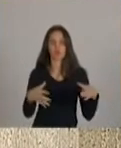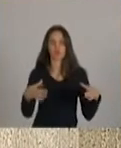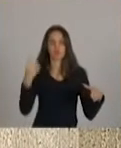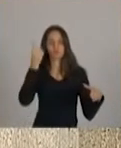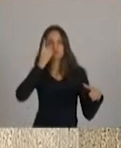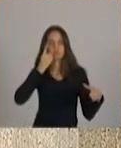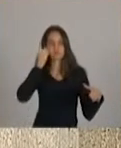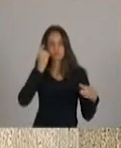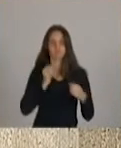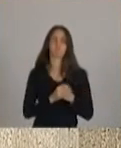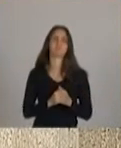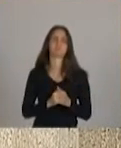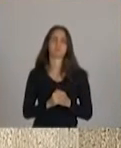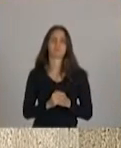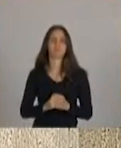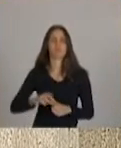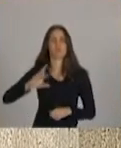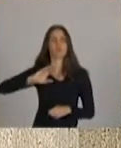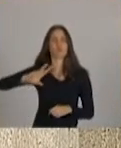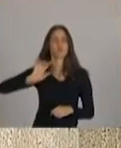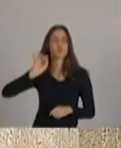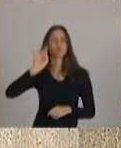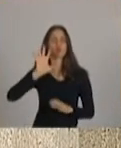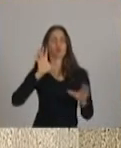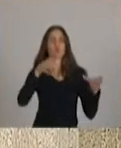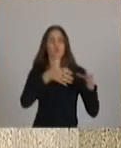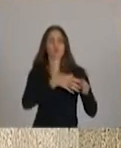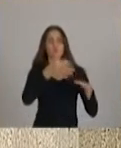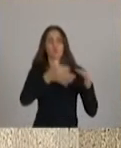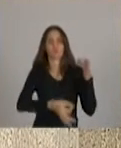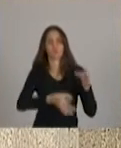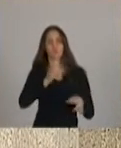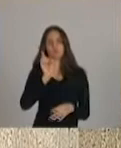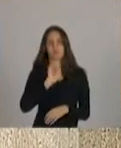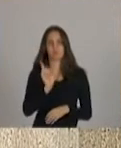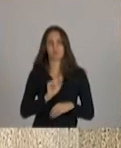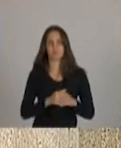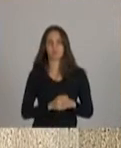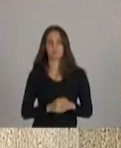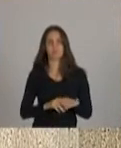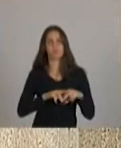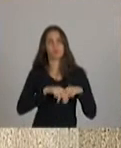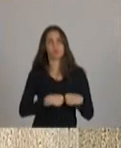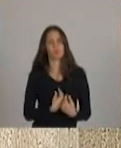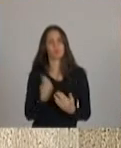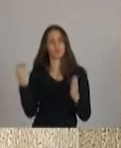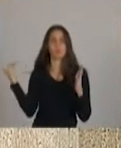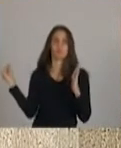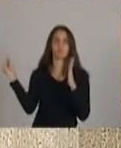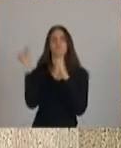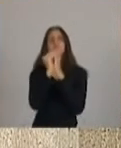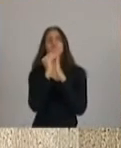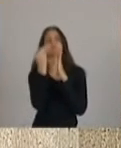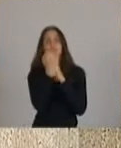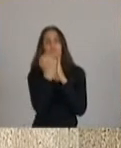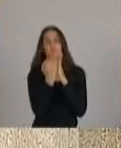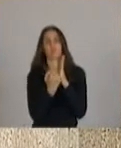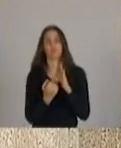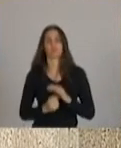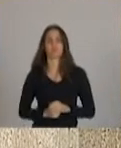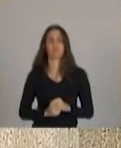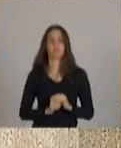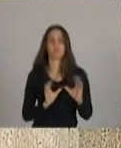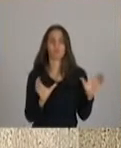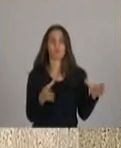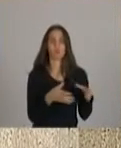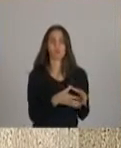deputados e não pela comissão somente de justiça, por isso que ele vai para a pauta. Então, a comissão